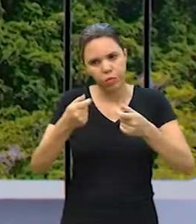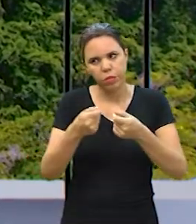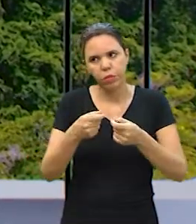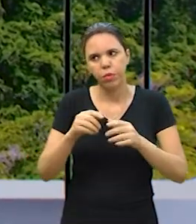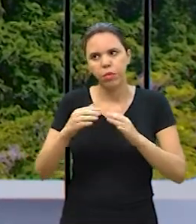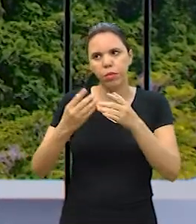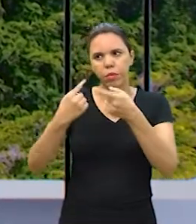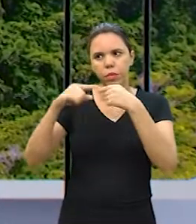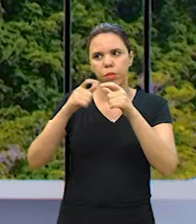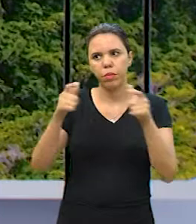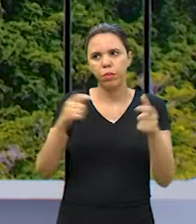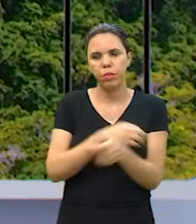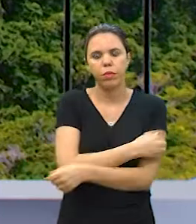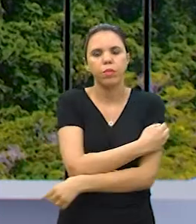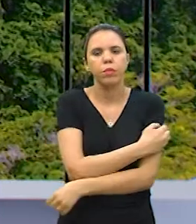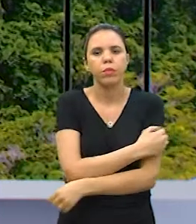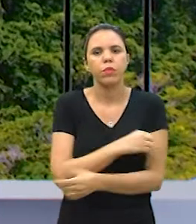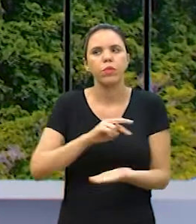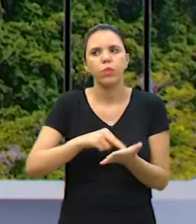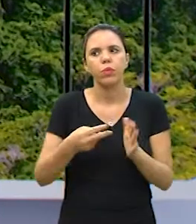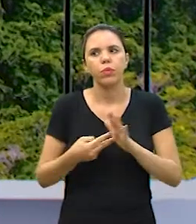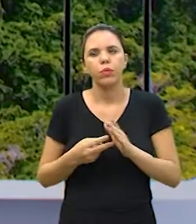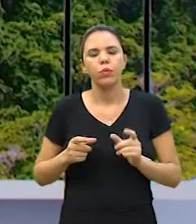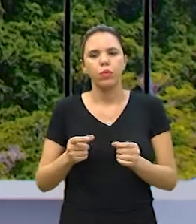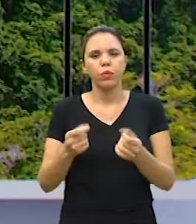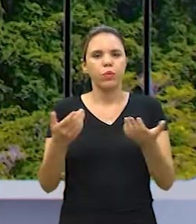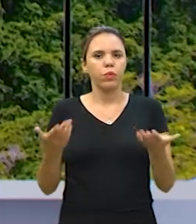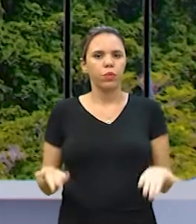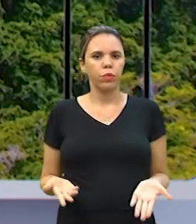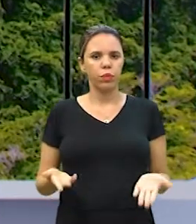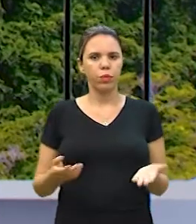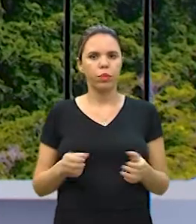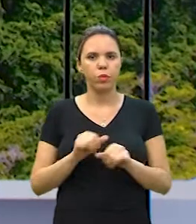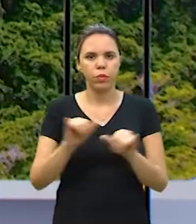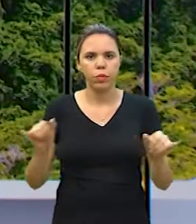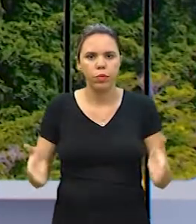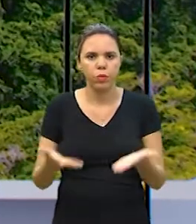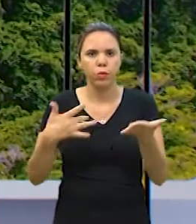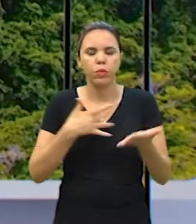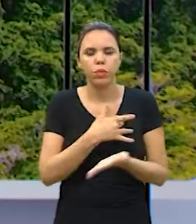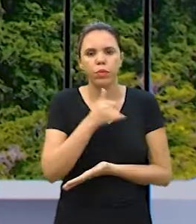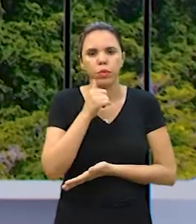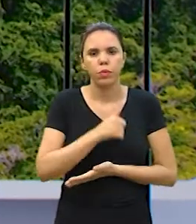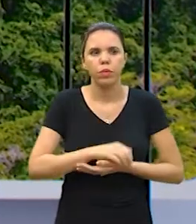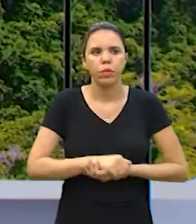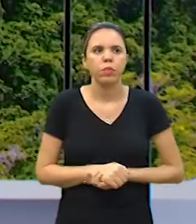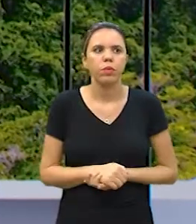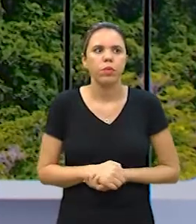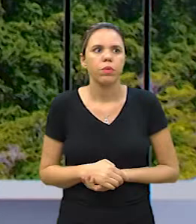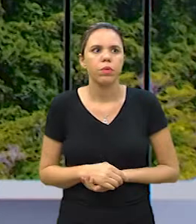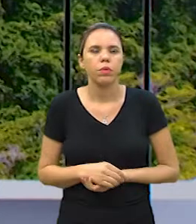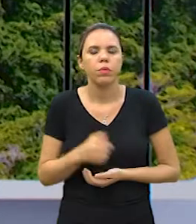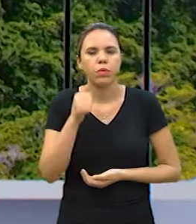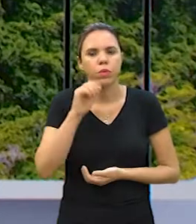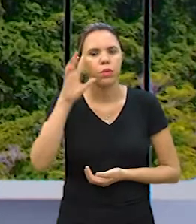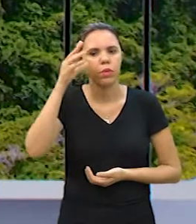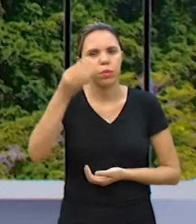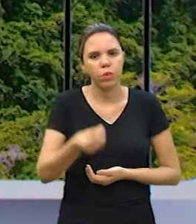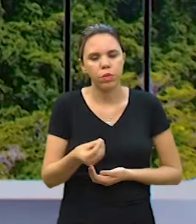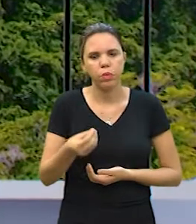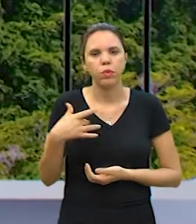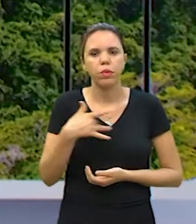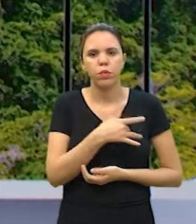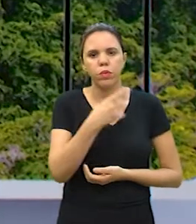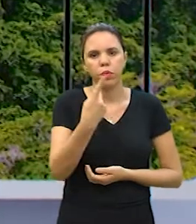precisa extrapolar, inclusive, o que é a questão do câncer de mama, né? Mas uma promoção da saúde da mulher, né? A mulher entender a